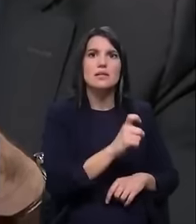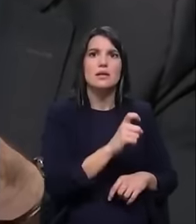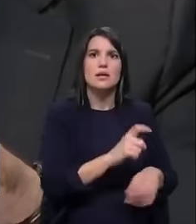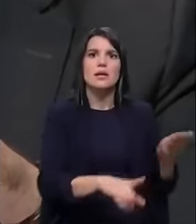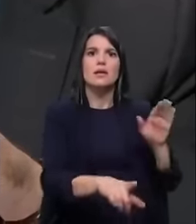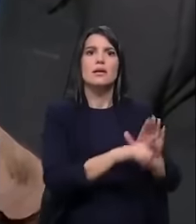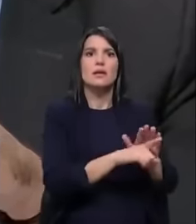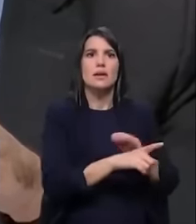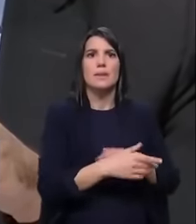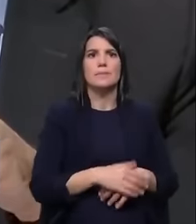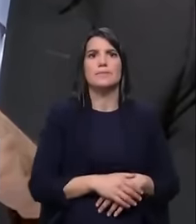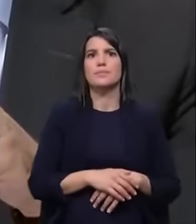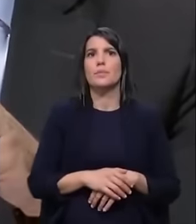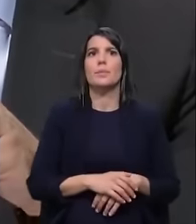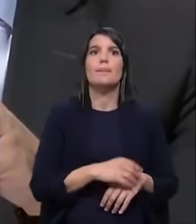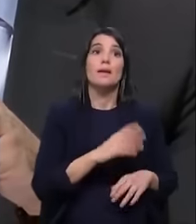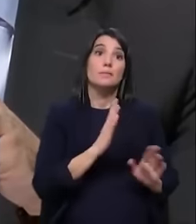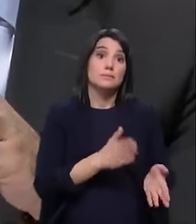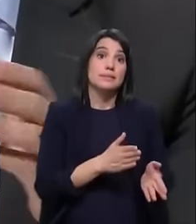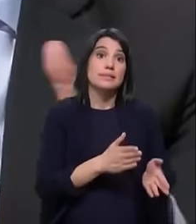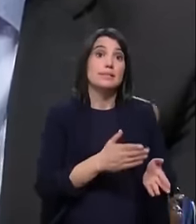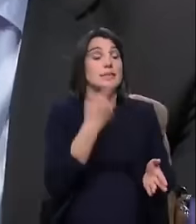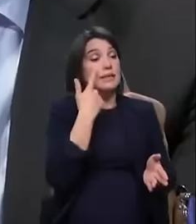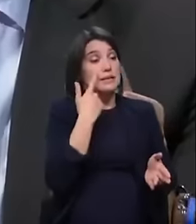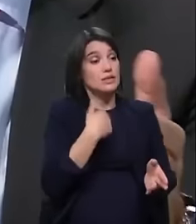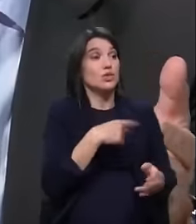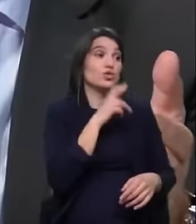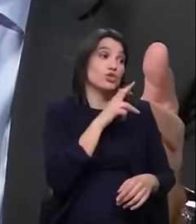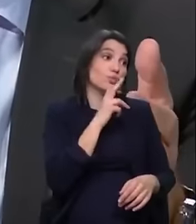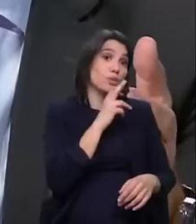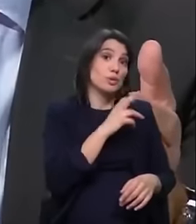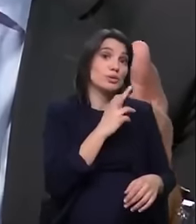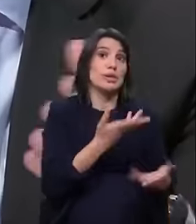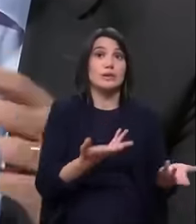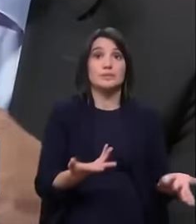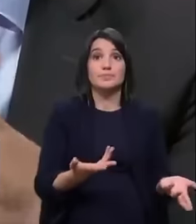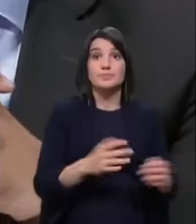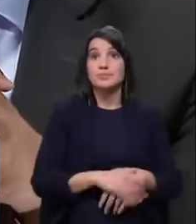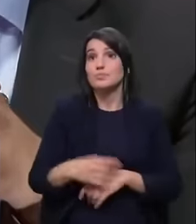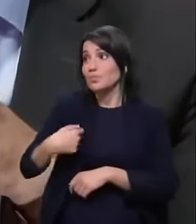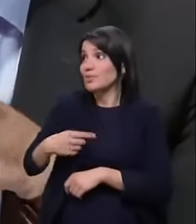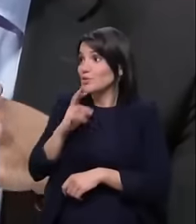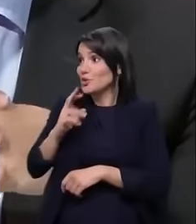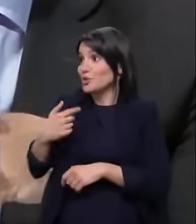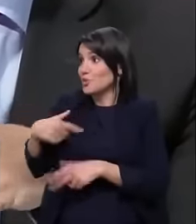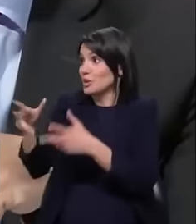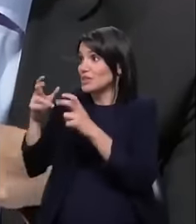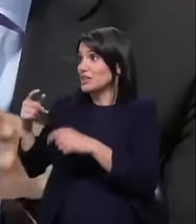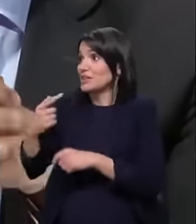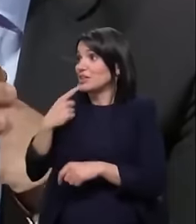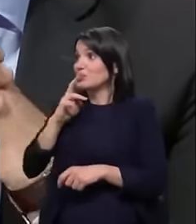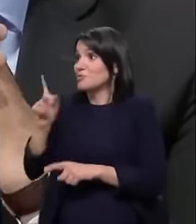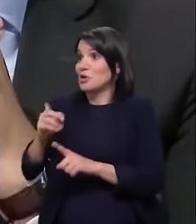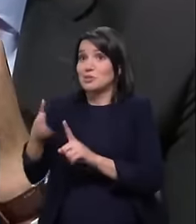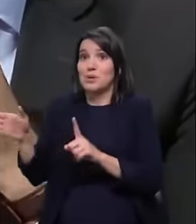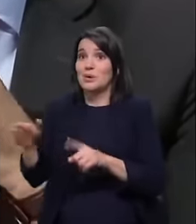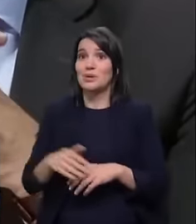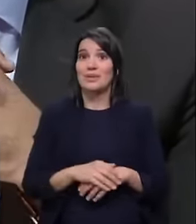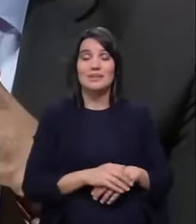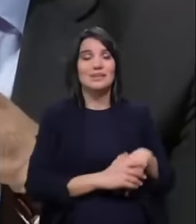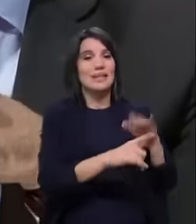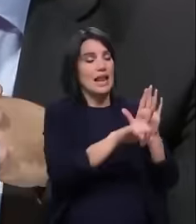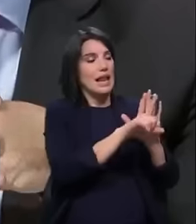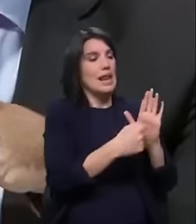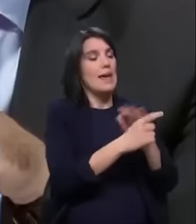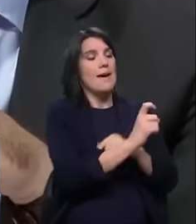deixa que o doutor incomodar. Vai ter que me ouvir. Eu ouço, mas com uma lei cruel, com uma lei cruel, e